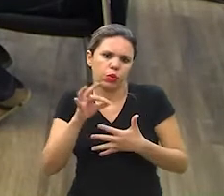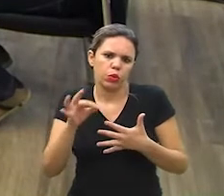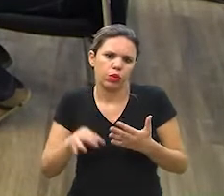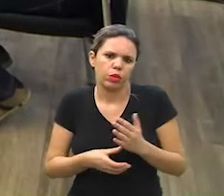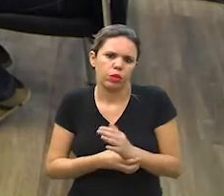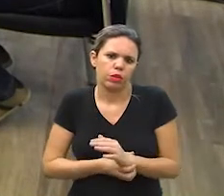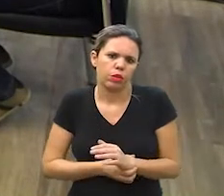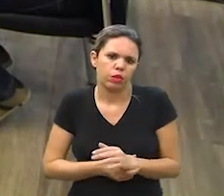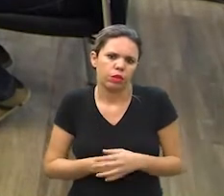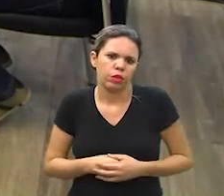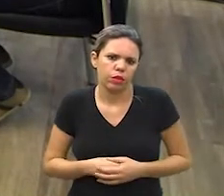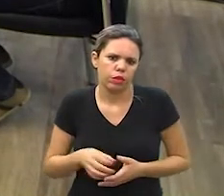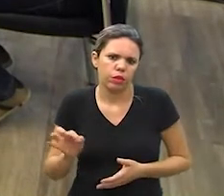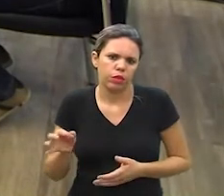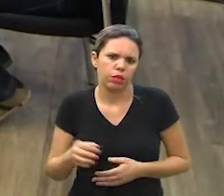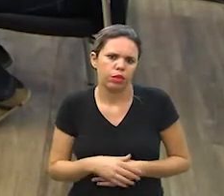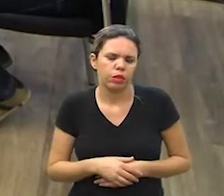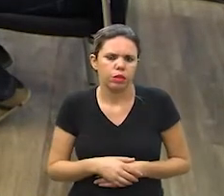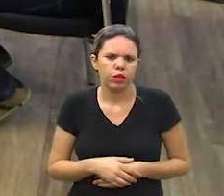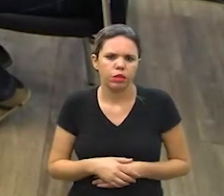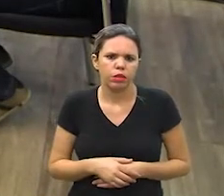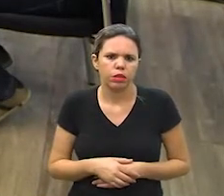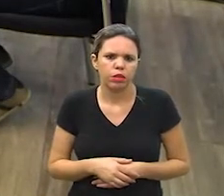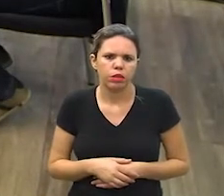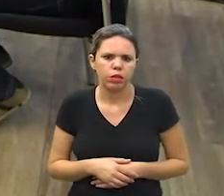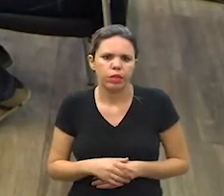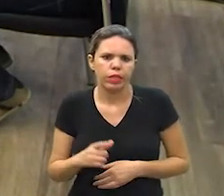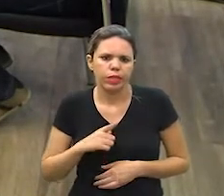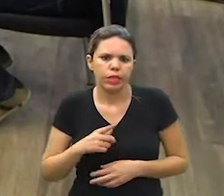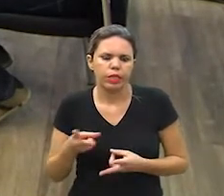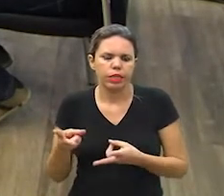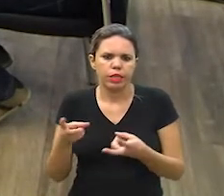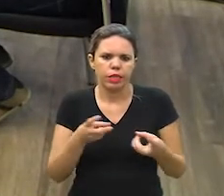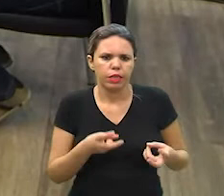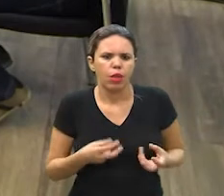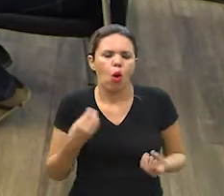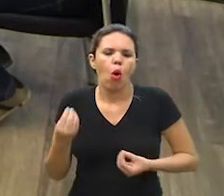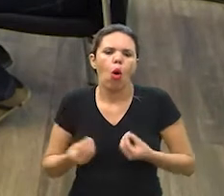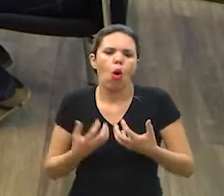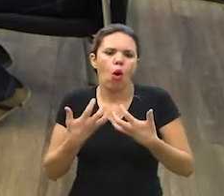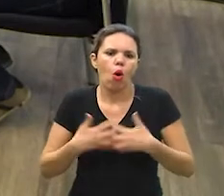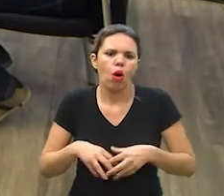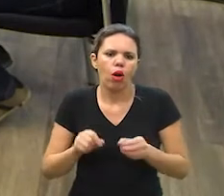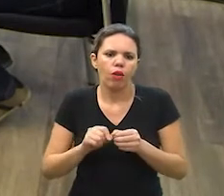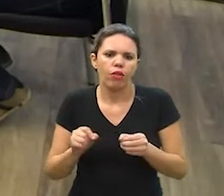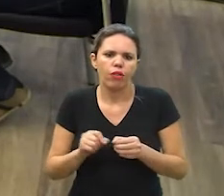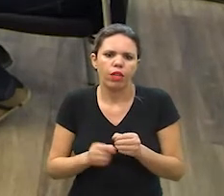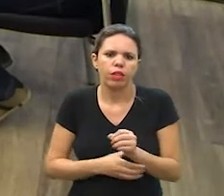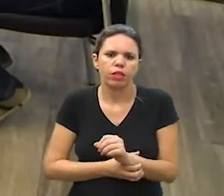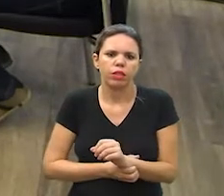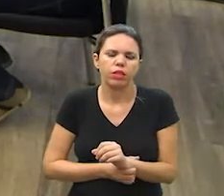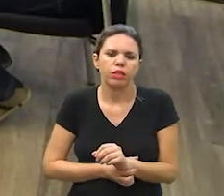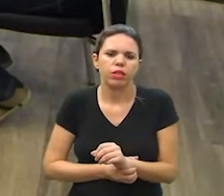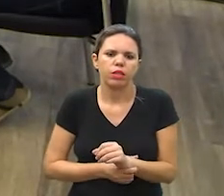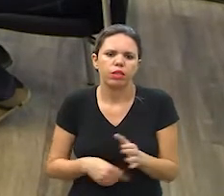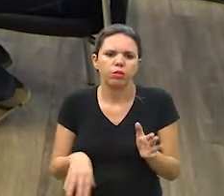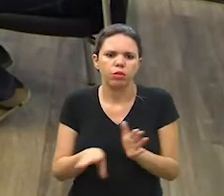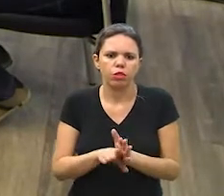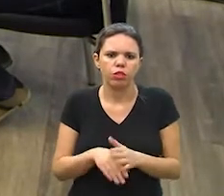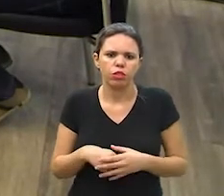Porque, não, exatamente, mas aí que está. Nós temos que ver como é que nós vamos fazer para